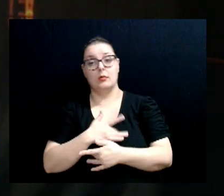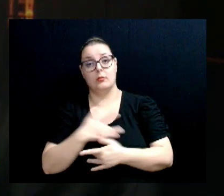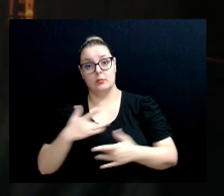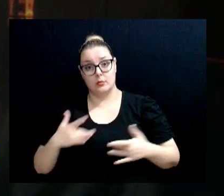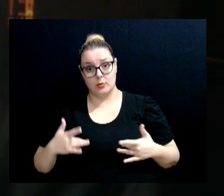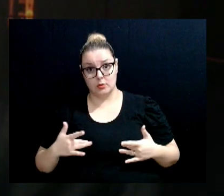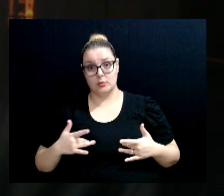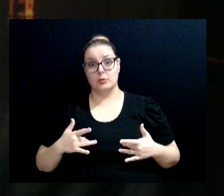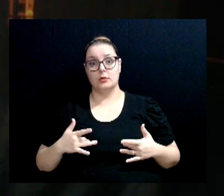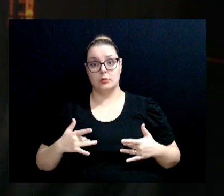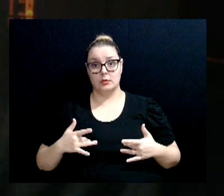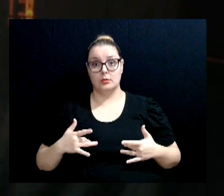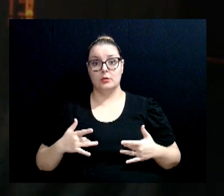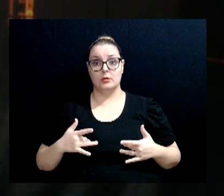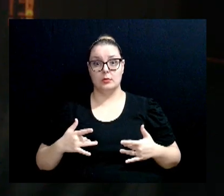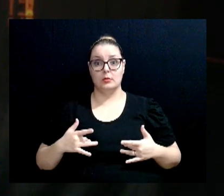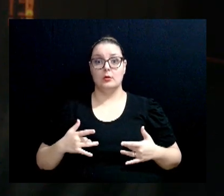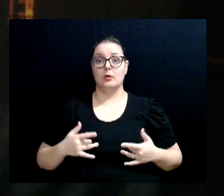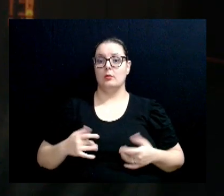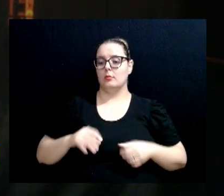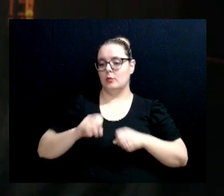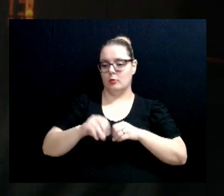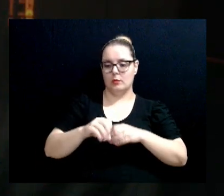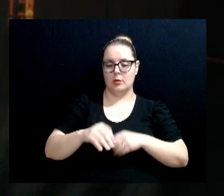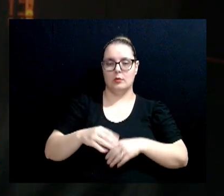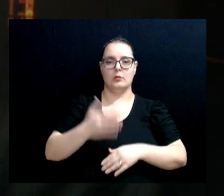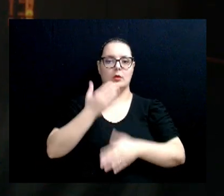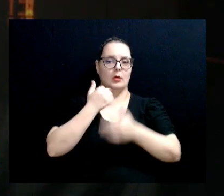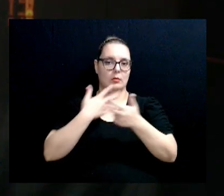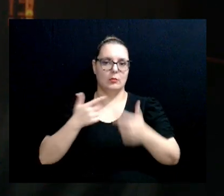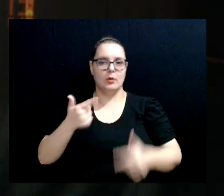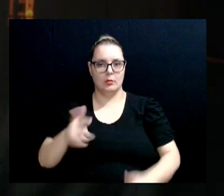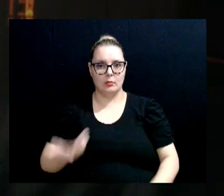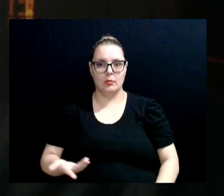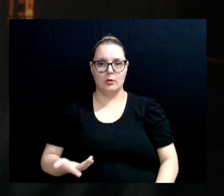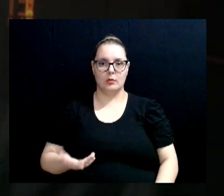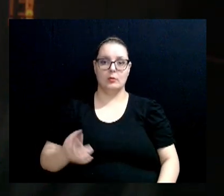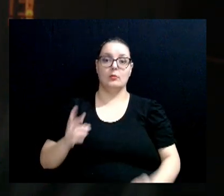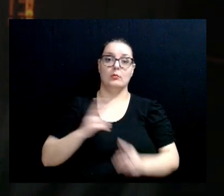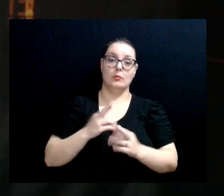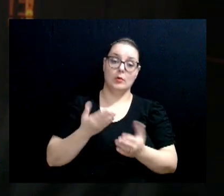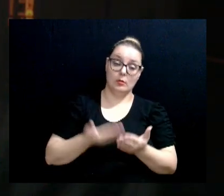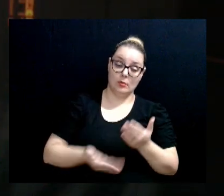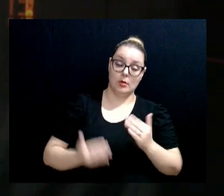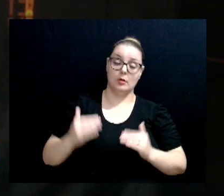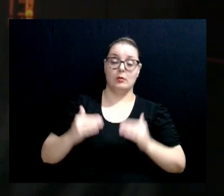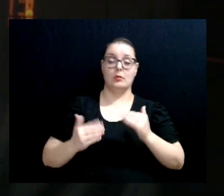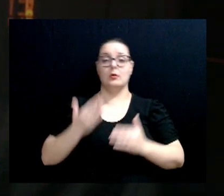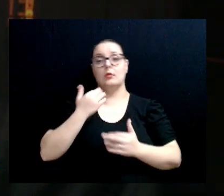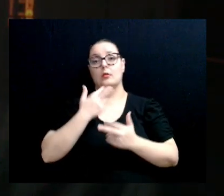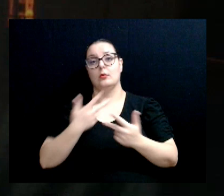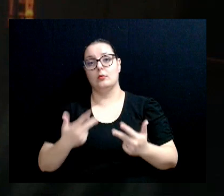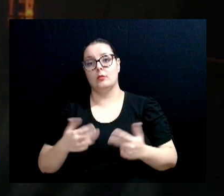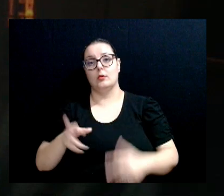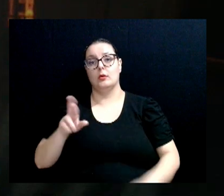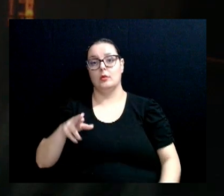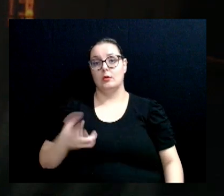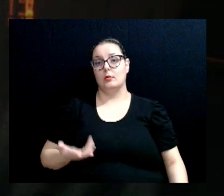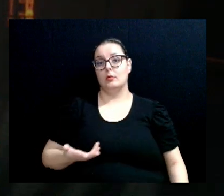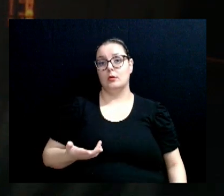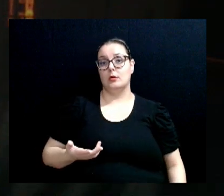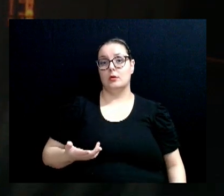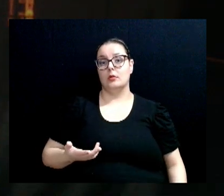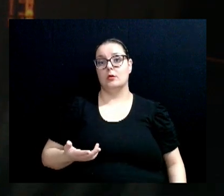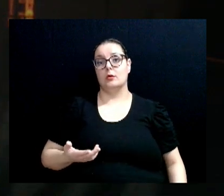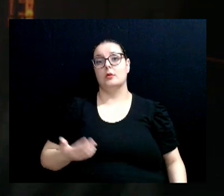uma reeducação alimentar de uma relação que já está desequilibrada com a comida, por conta, de repente, até dessa